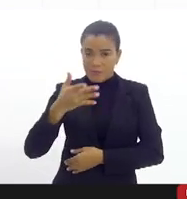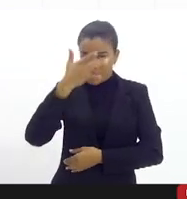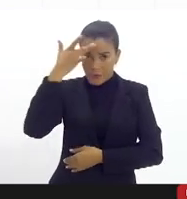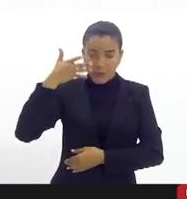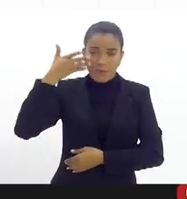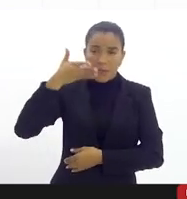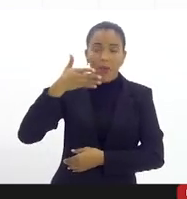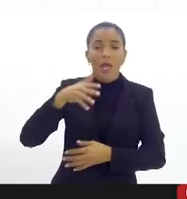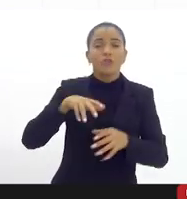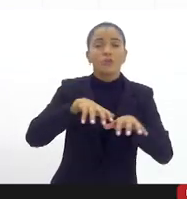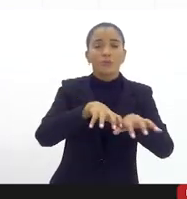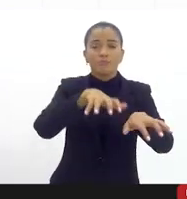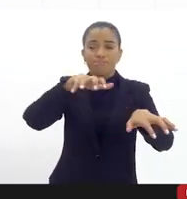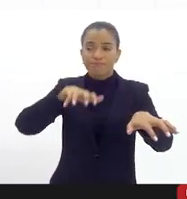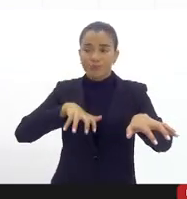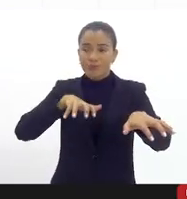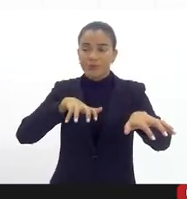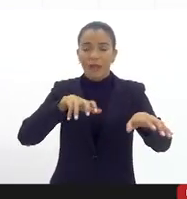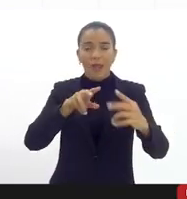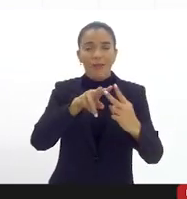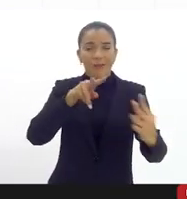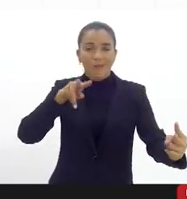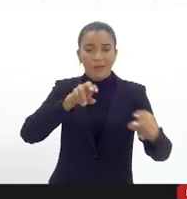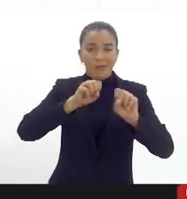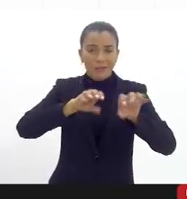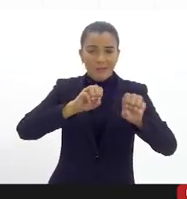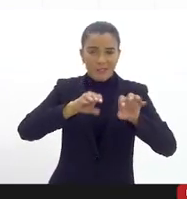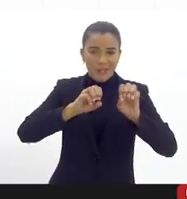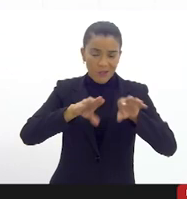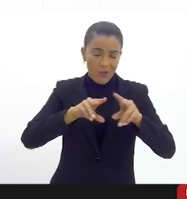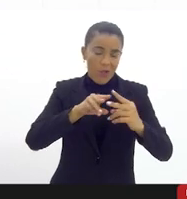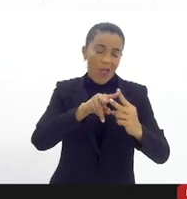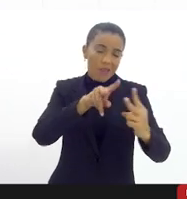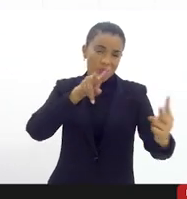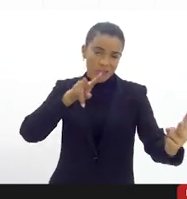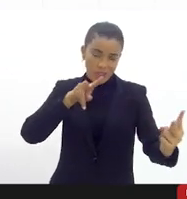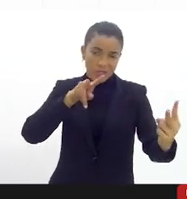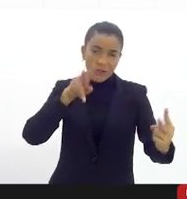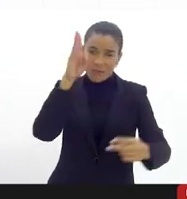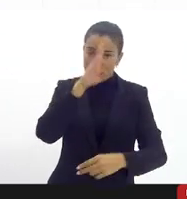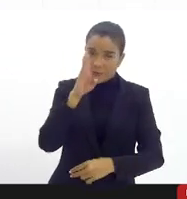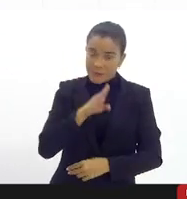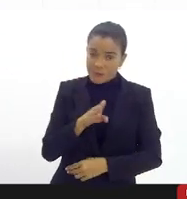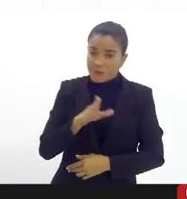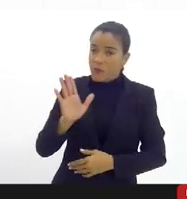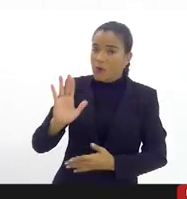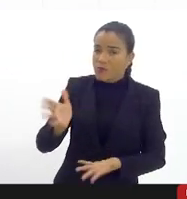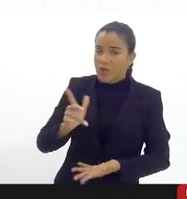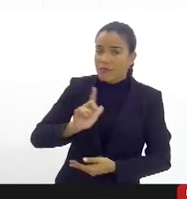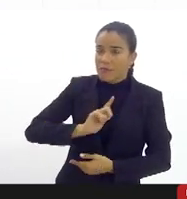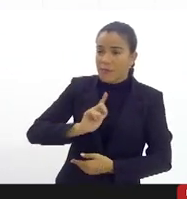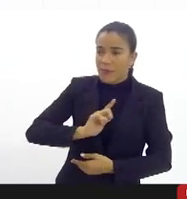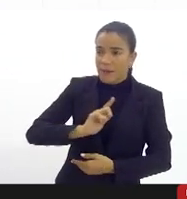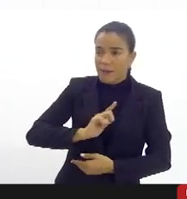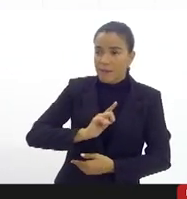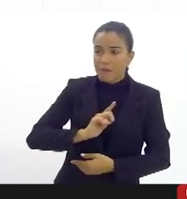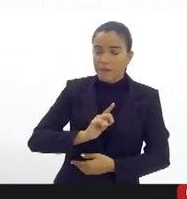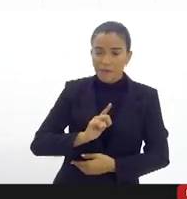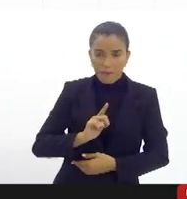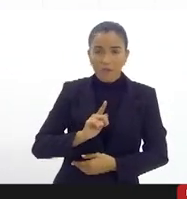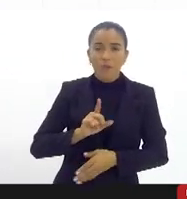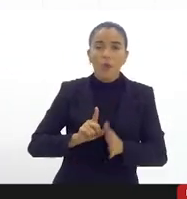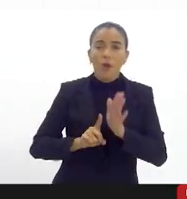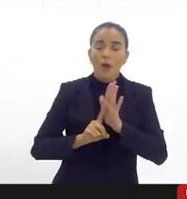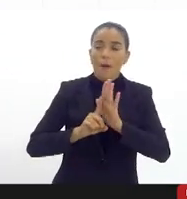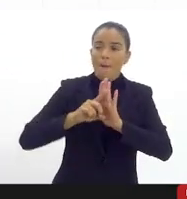da hibridização do ensino ele da expansão do ensino à distância hoje no Brasil então a gente já tem aqui é uma